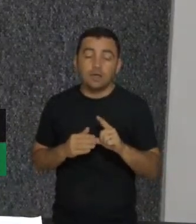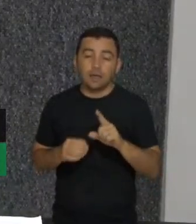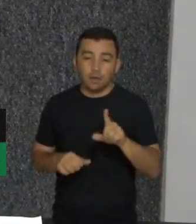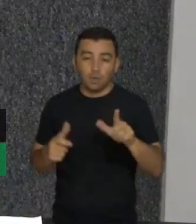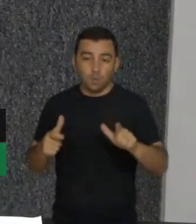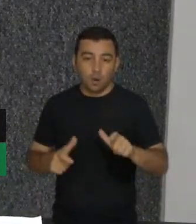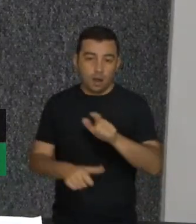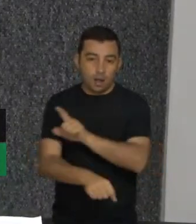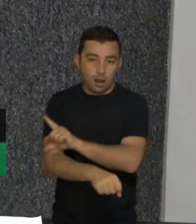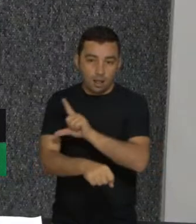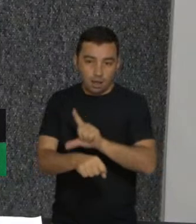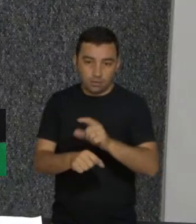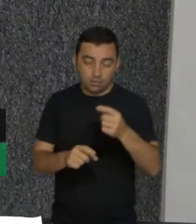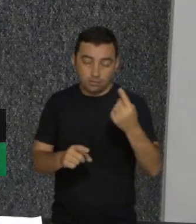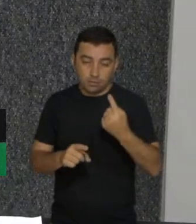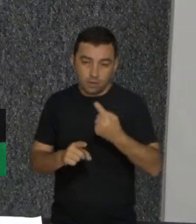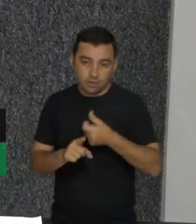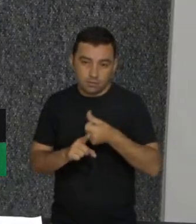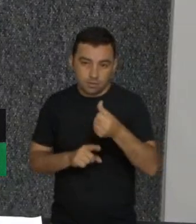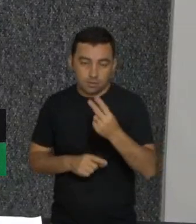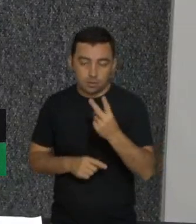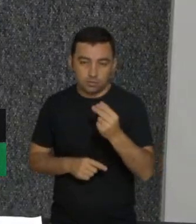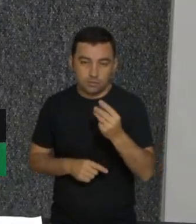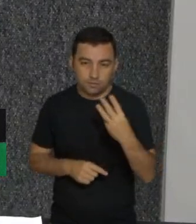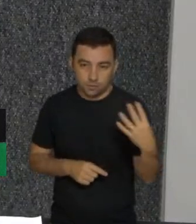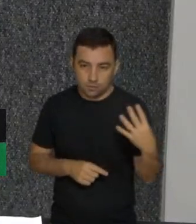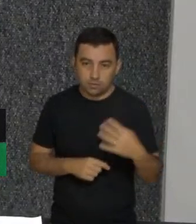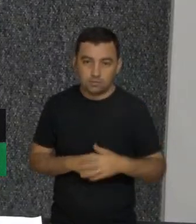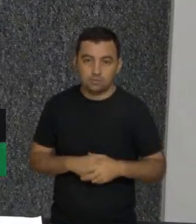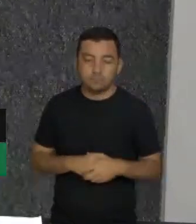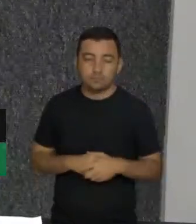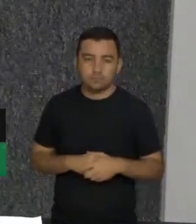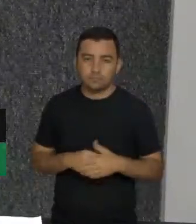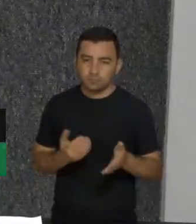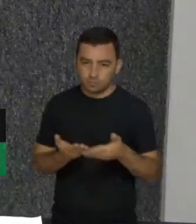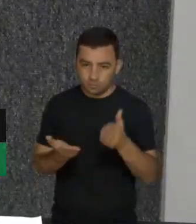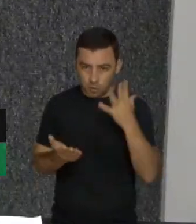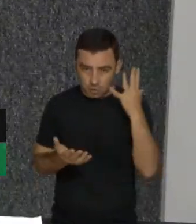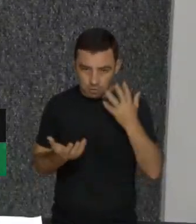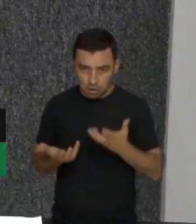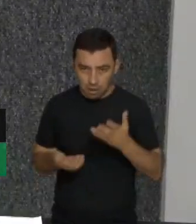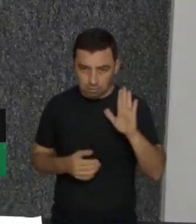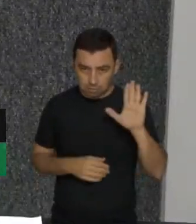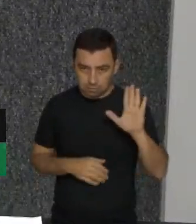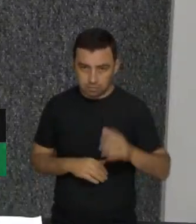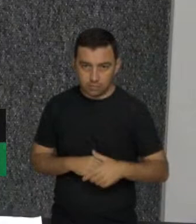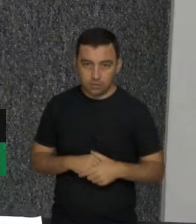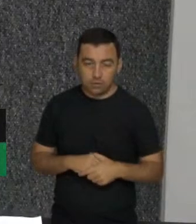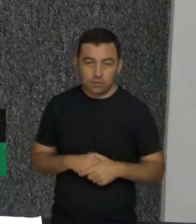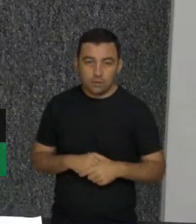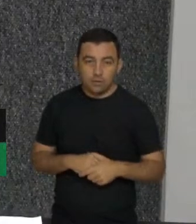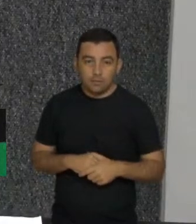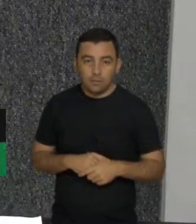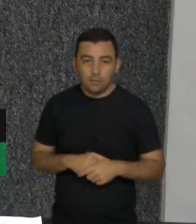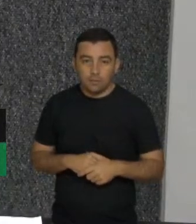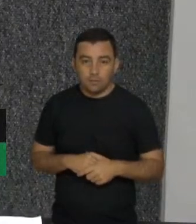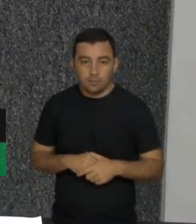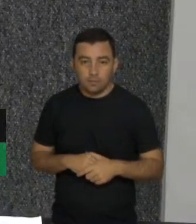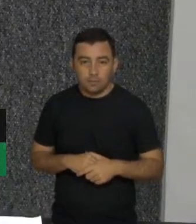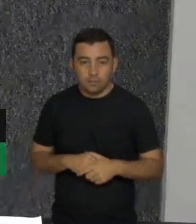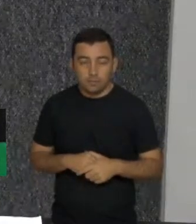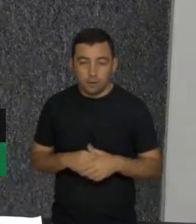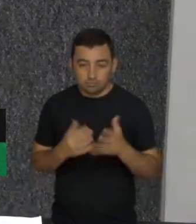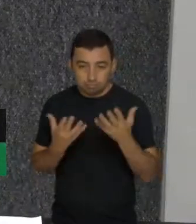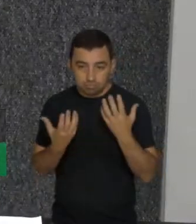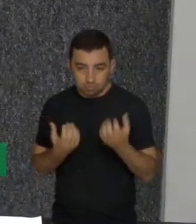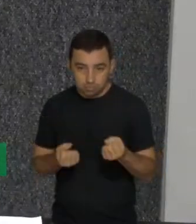de 2024 os deputados que quiserem se manifestar por favor os que forem a